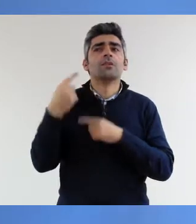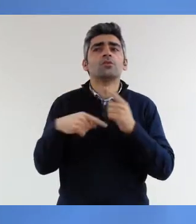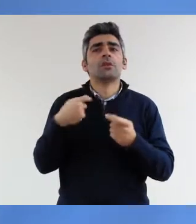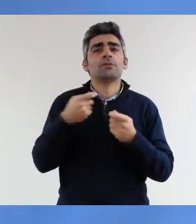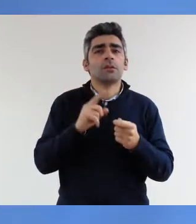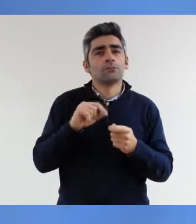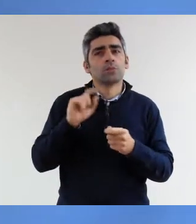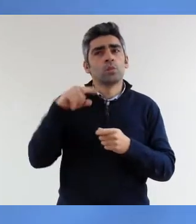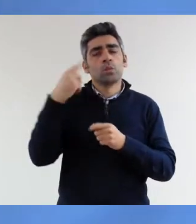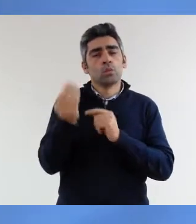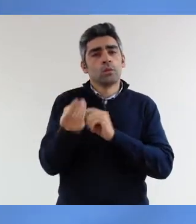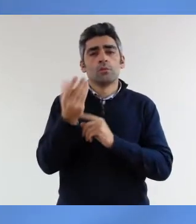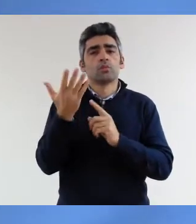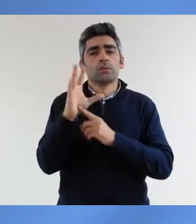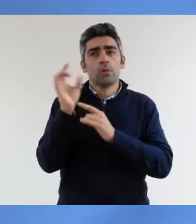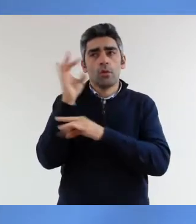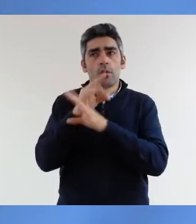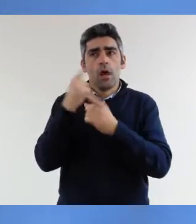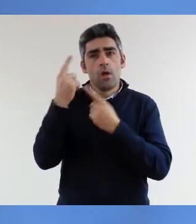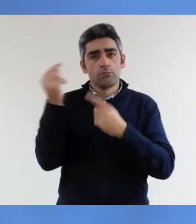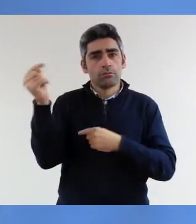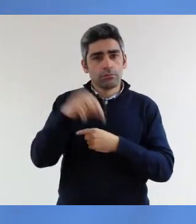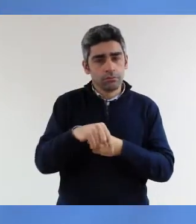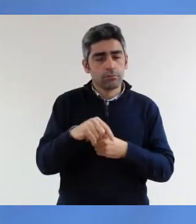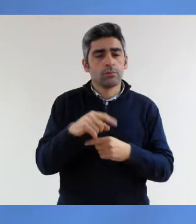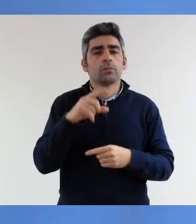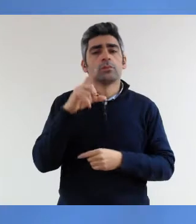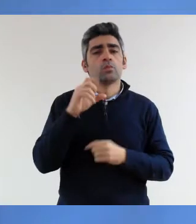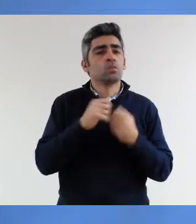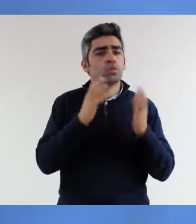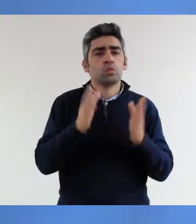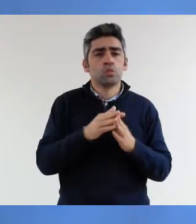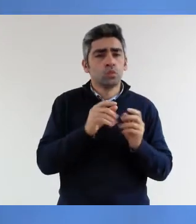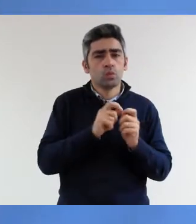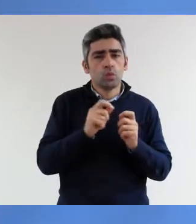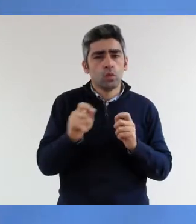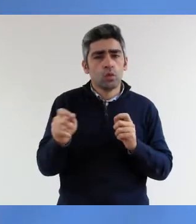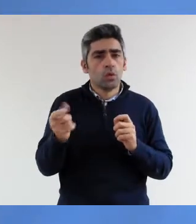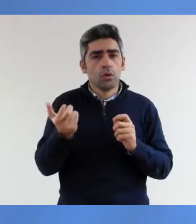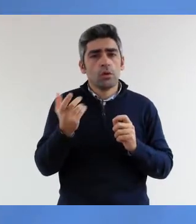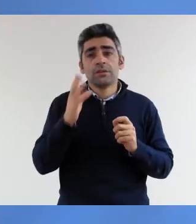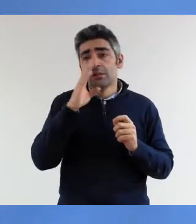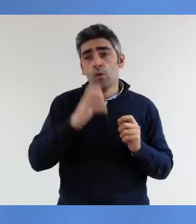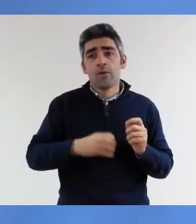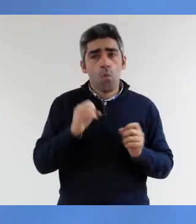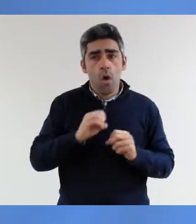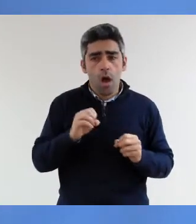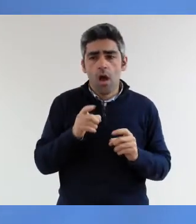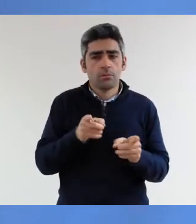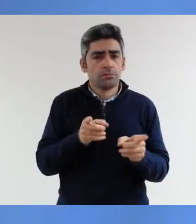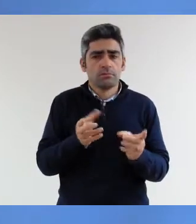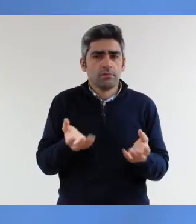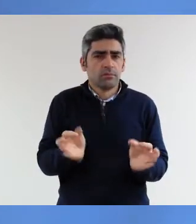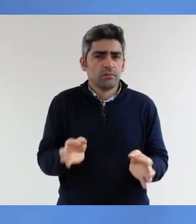que não são os investidores clássicos ou tradicionais nomeadamente europeus tudo isto de nada